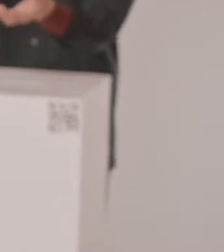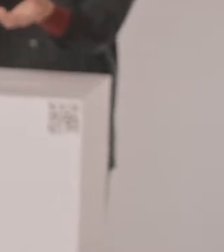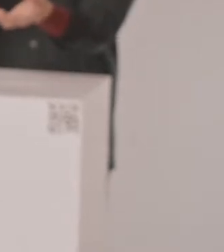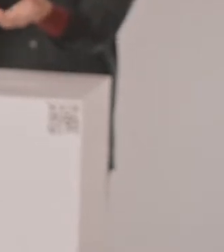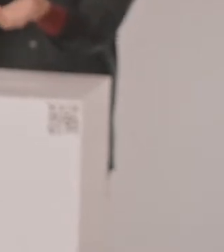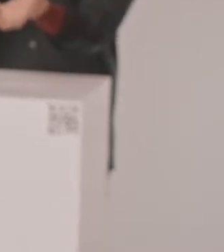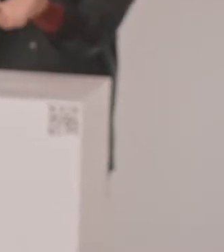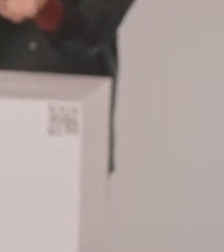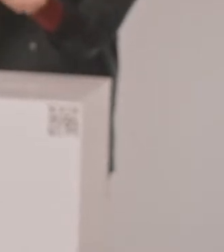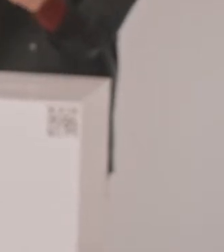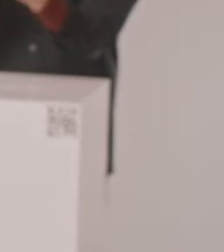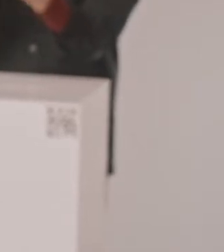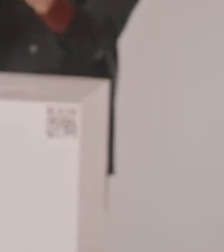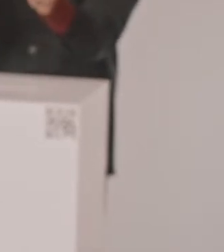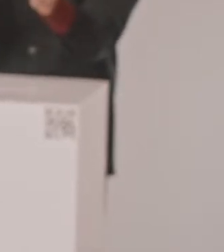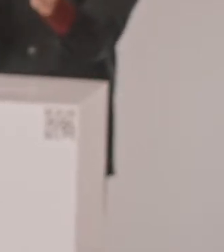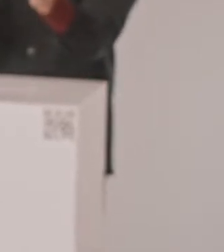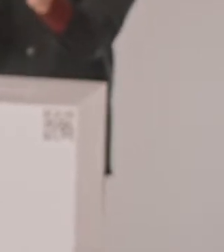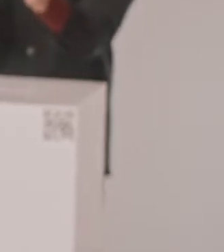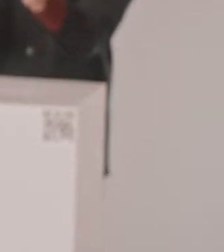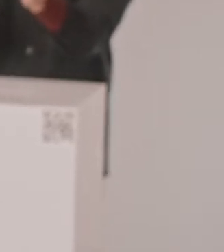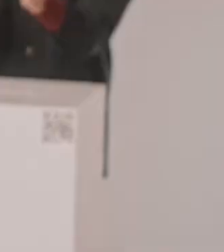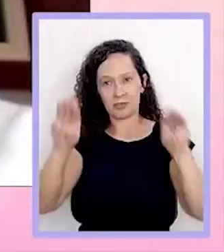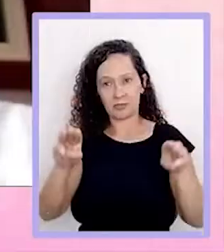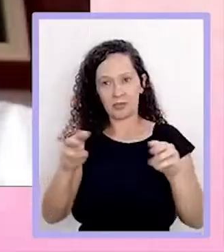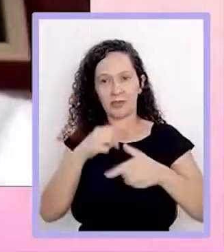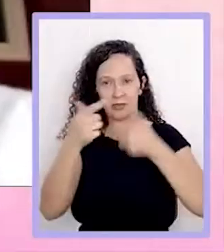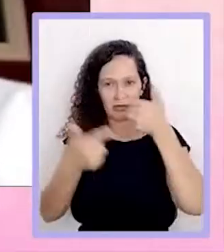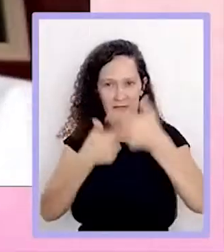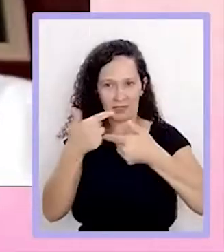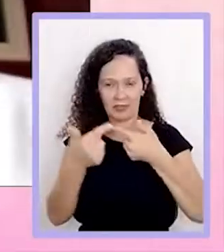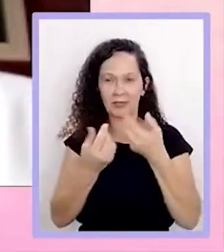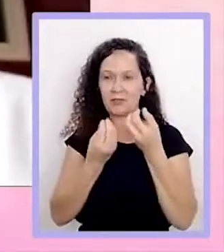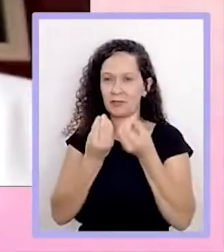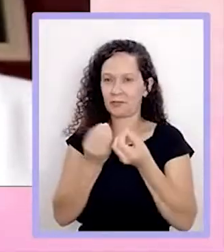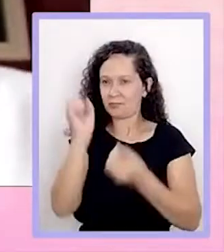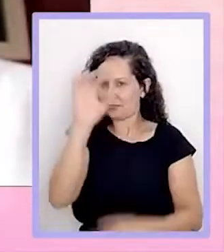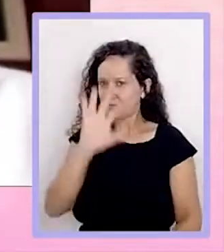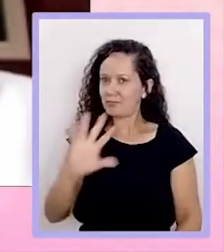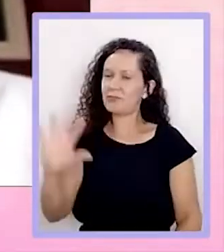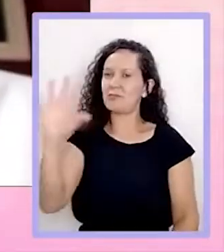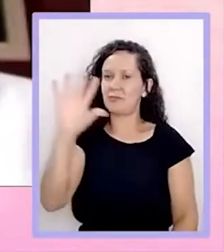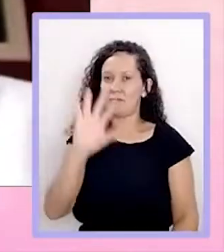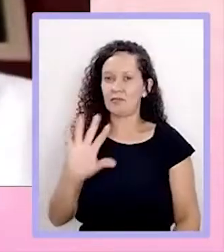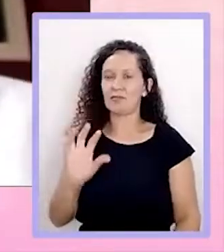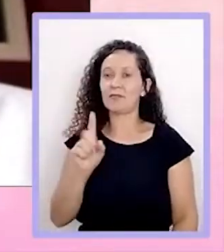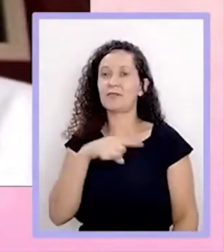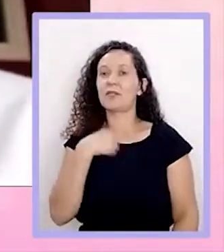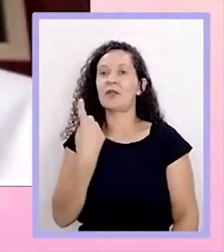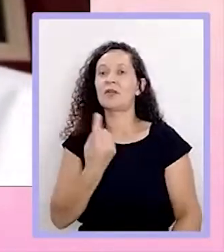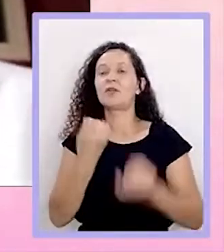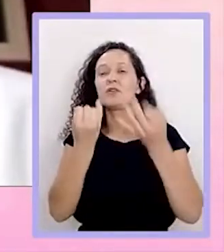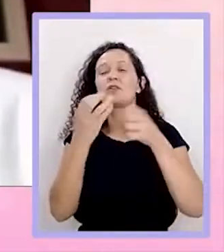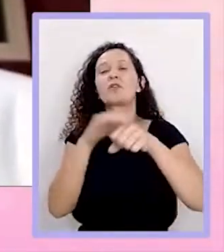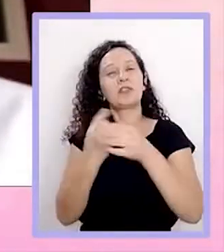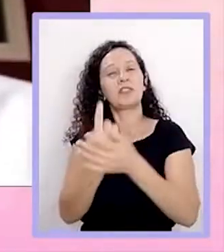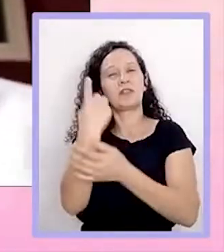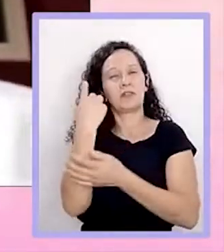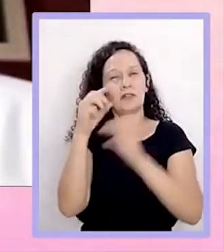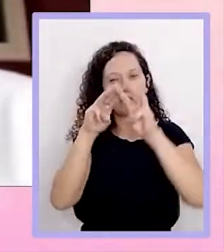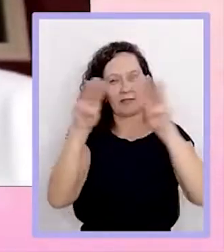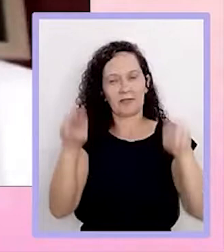ou a maioria dos museus operava. Né? De um modo geral, quando a gente fala ou quando falávamos em